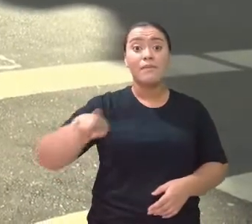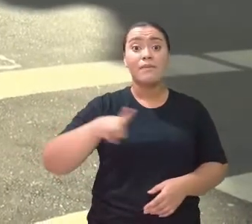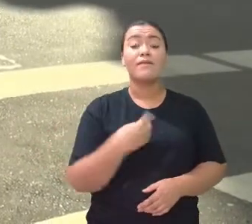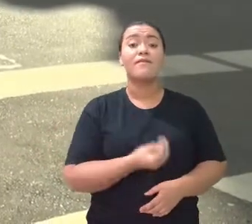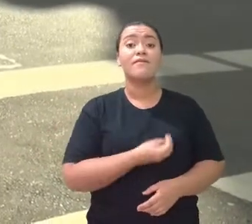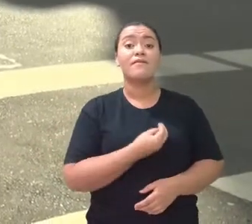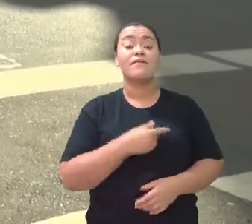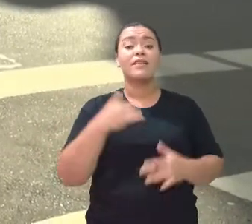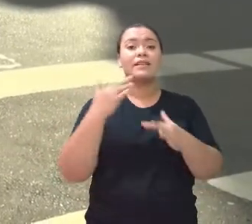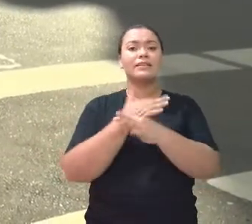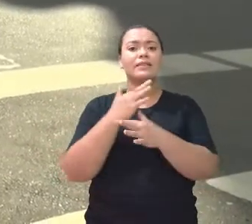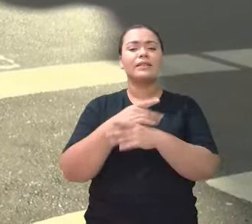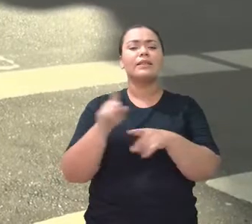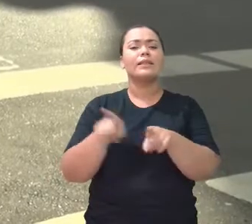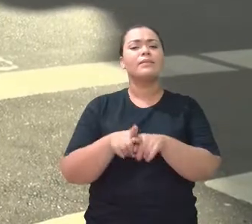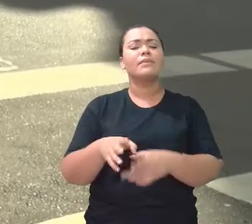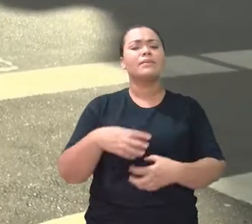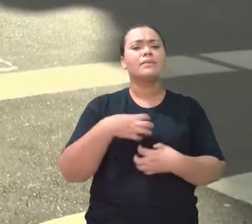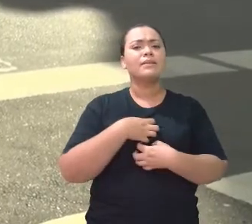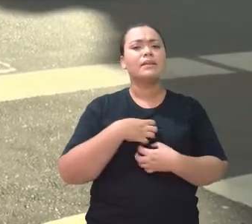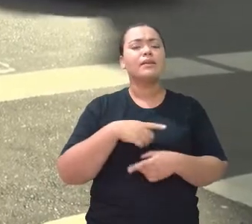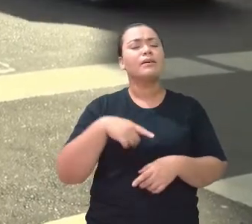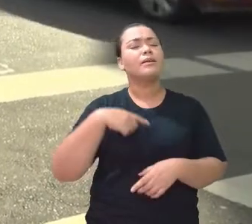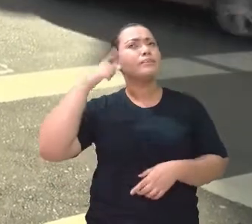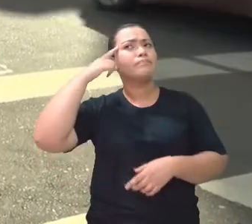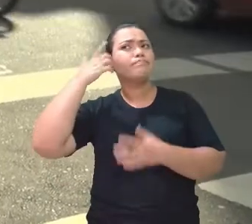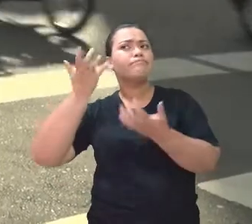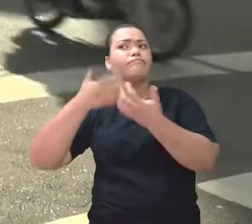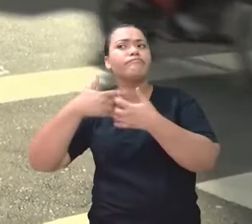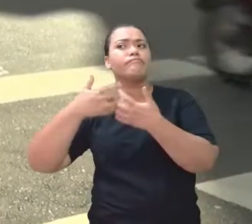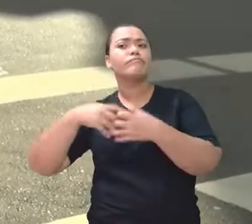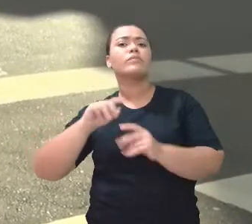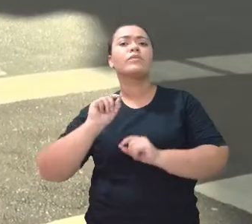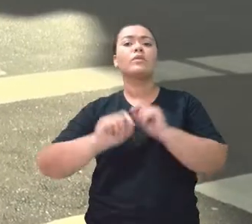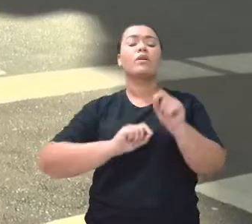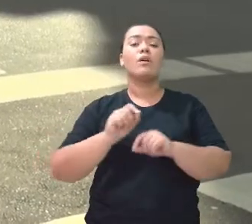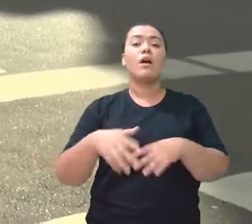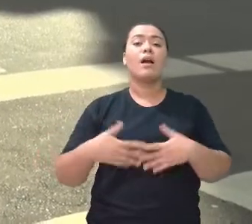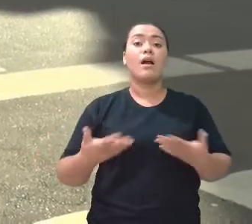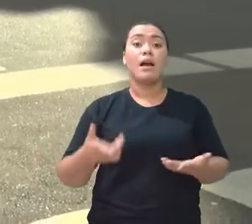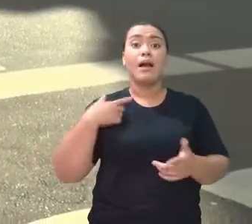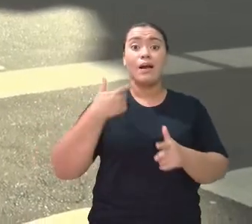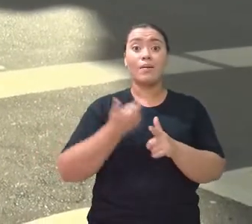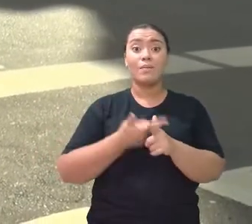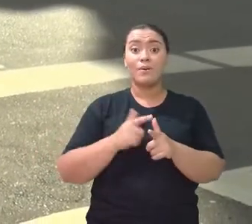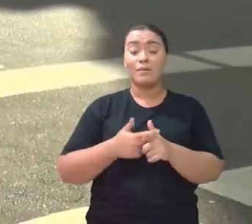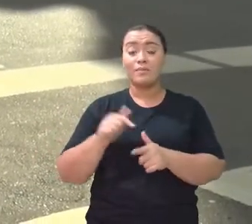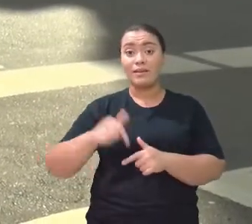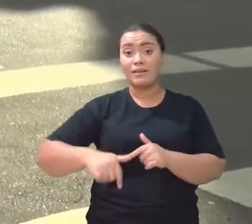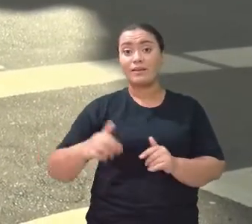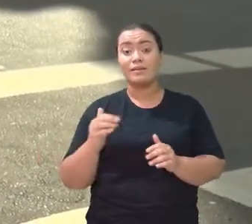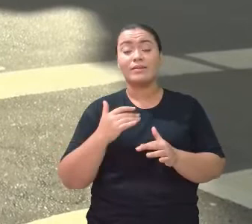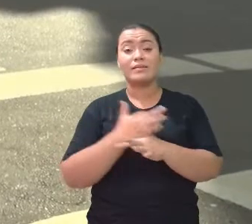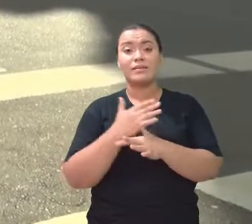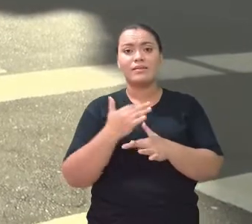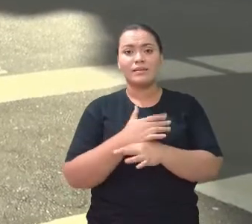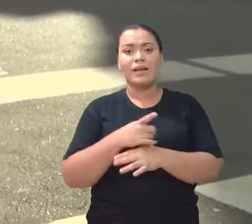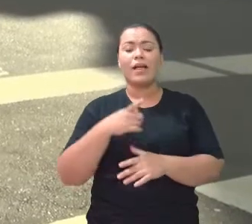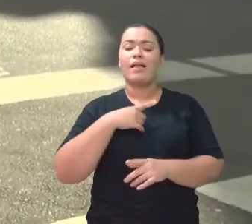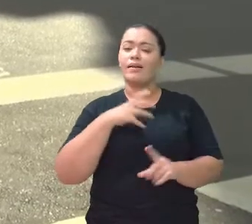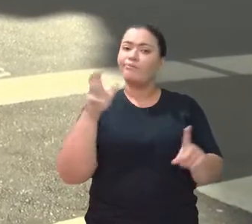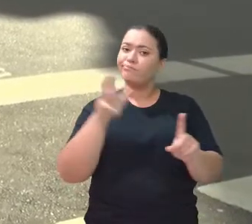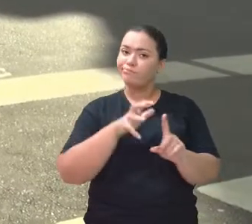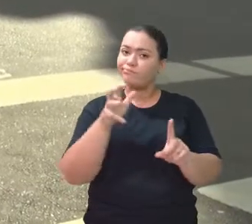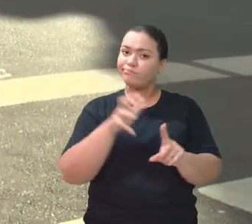viver a cidade, a gente sentir e refletir sobre como os problemas da nossa cidade vão impactar